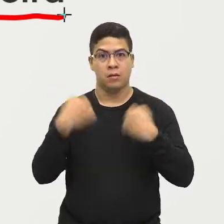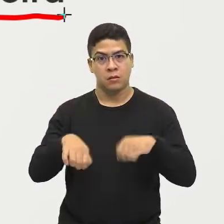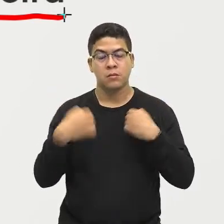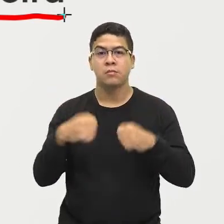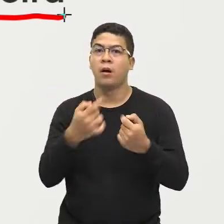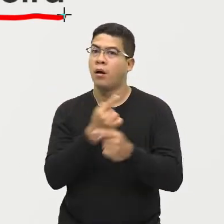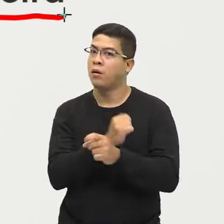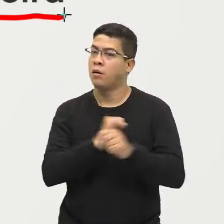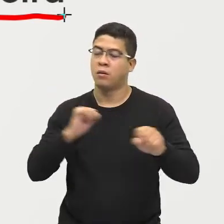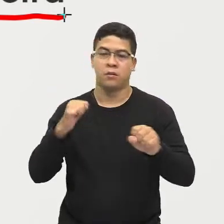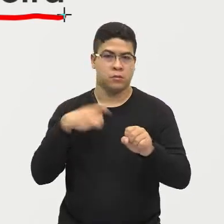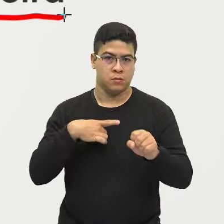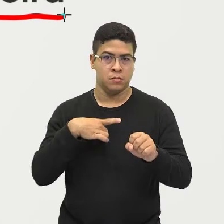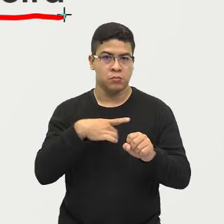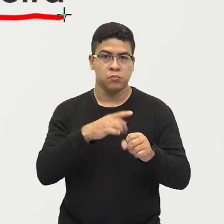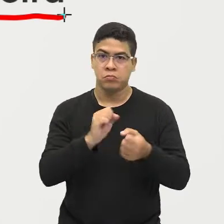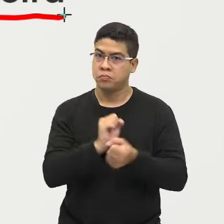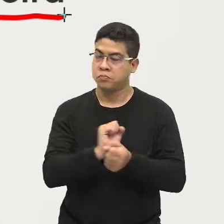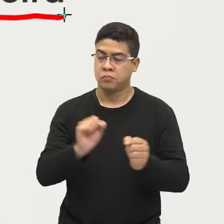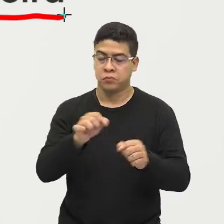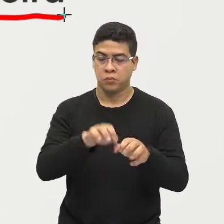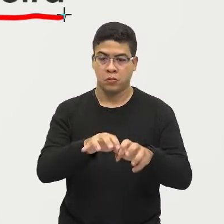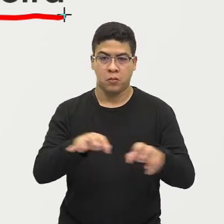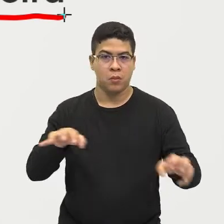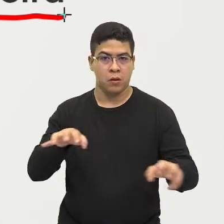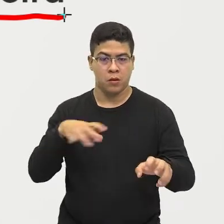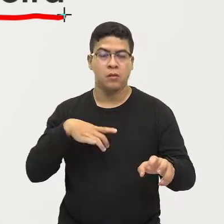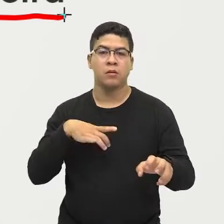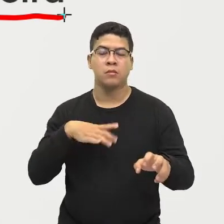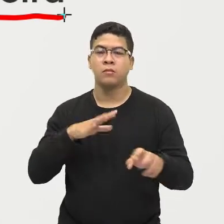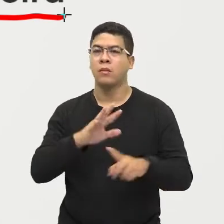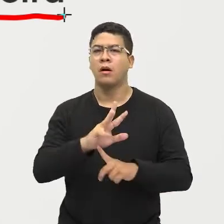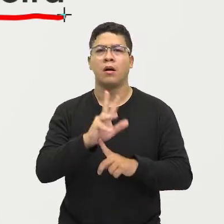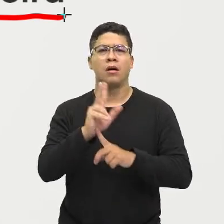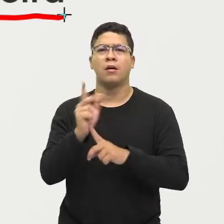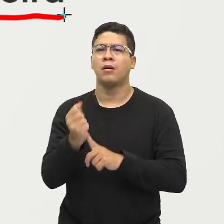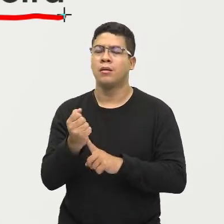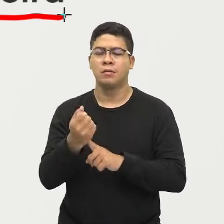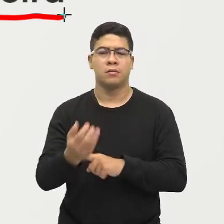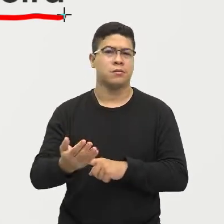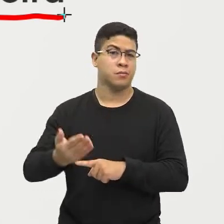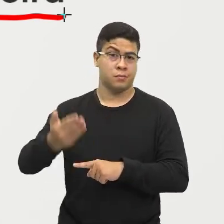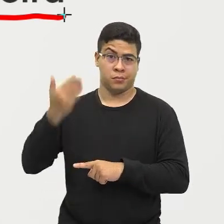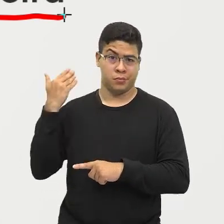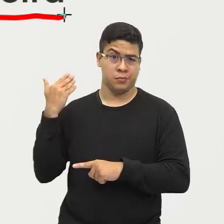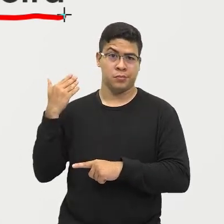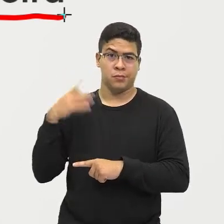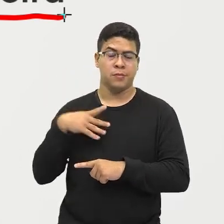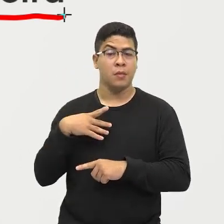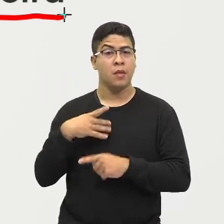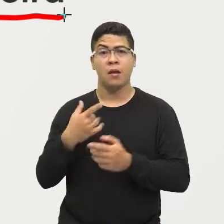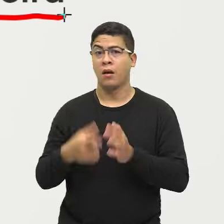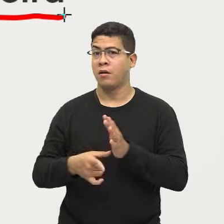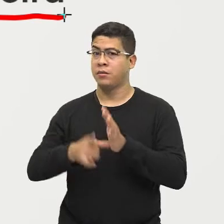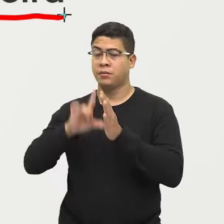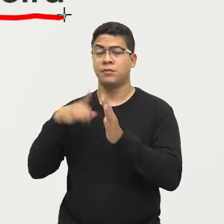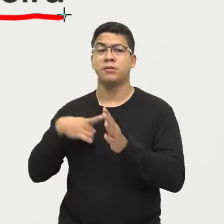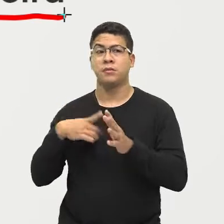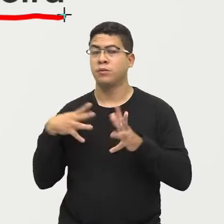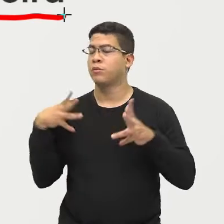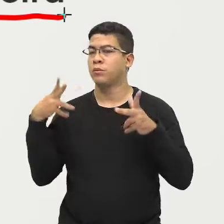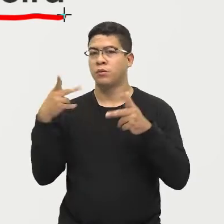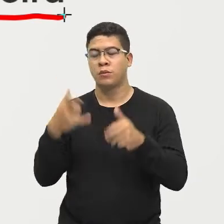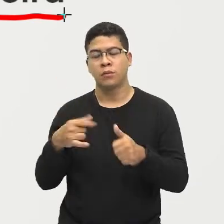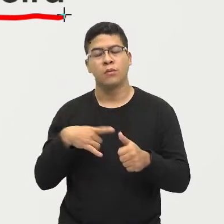de romper ali com a arte antiga. Por quê? Porque tudo que se fazia antes, depois de tudo isso que aconteceu,